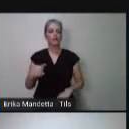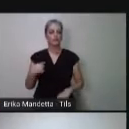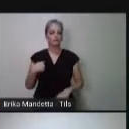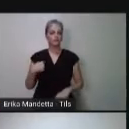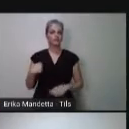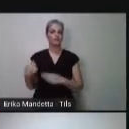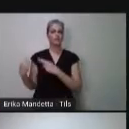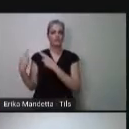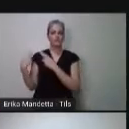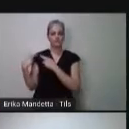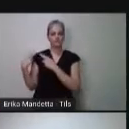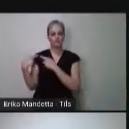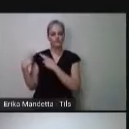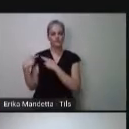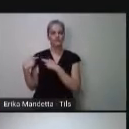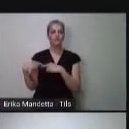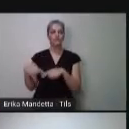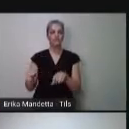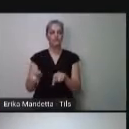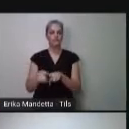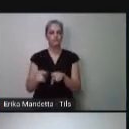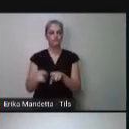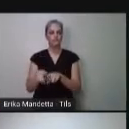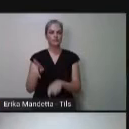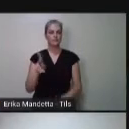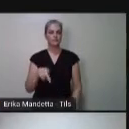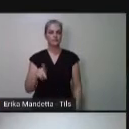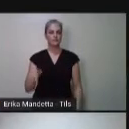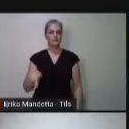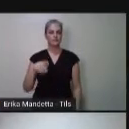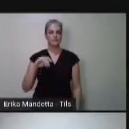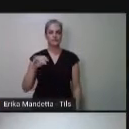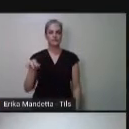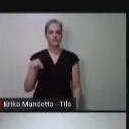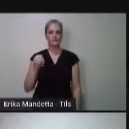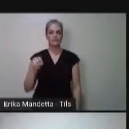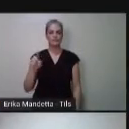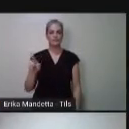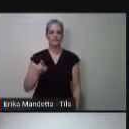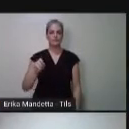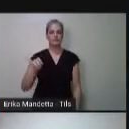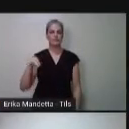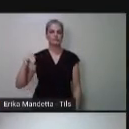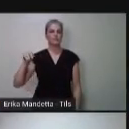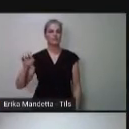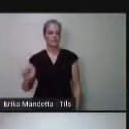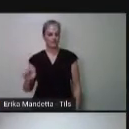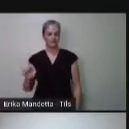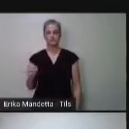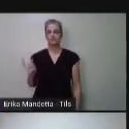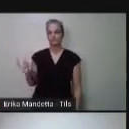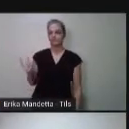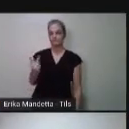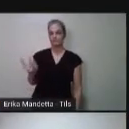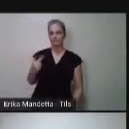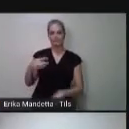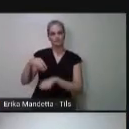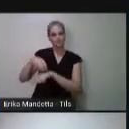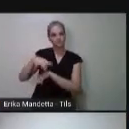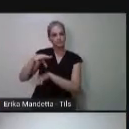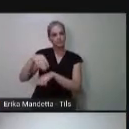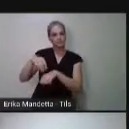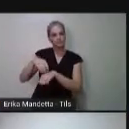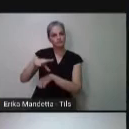responsabilidade e da responsabilidade da professora Josiane, né, em que nós vamos trazer uma